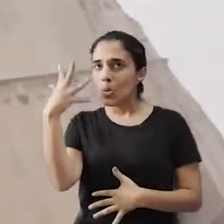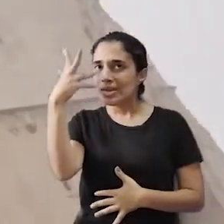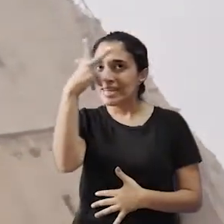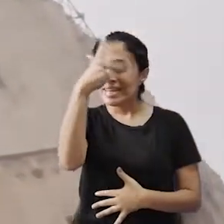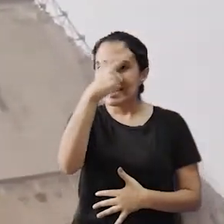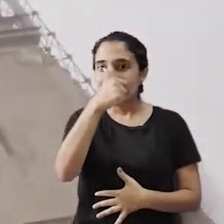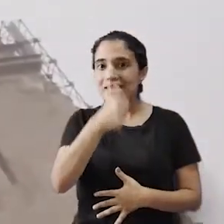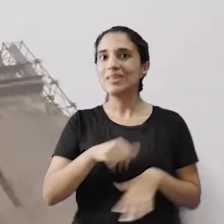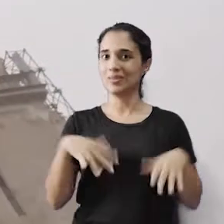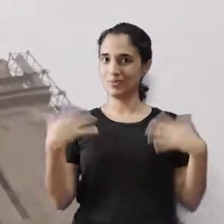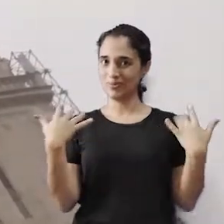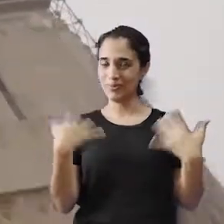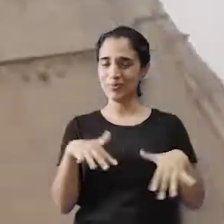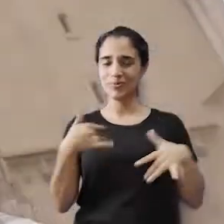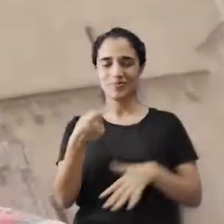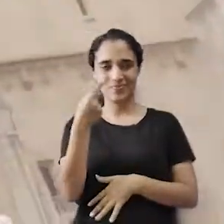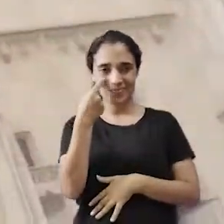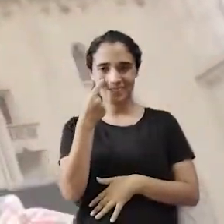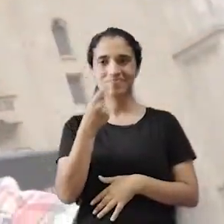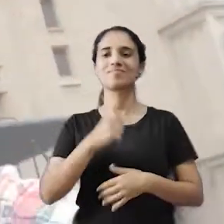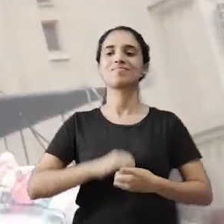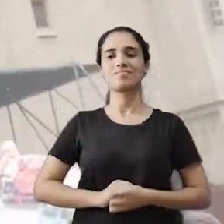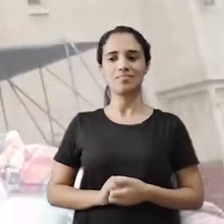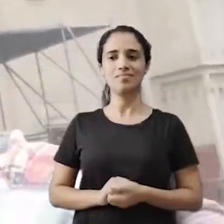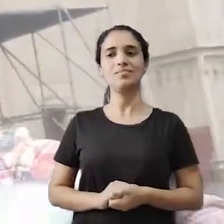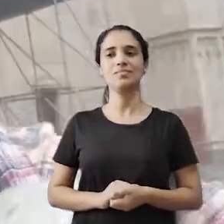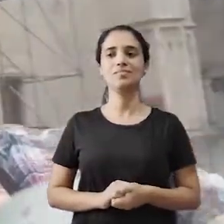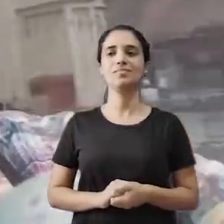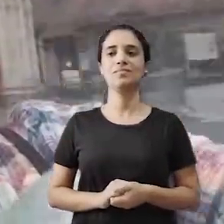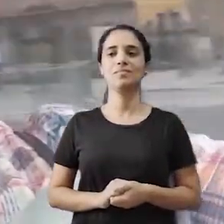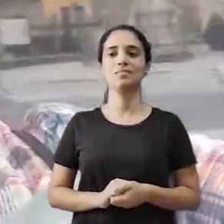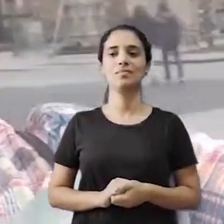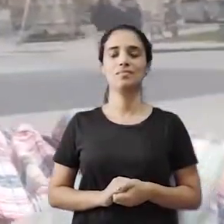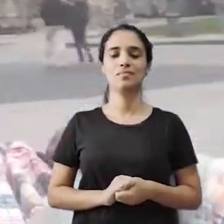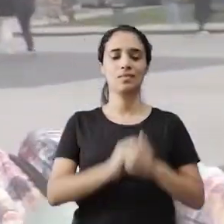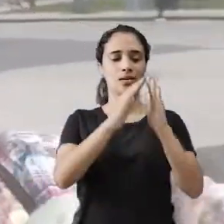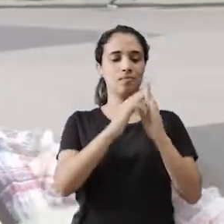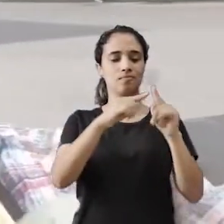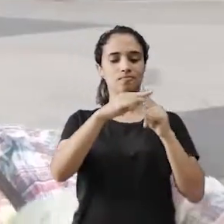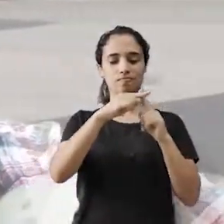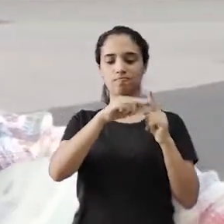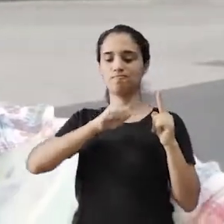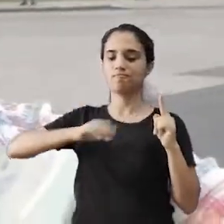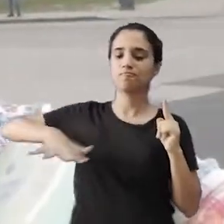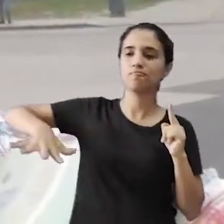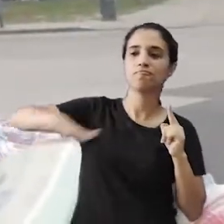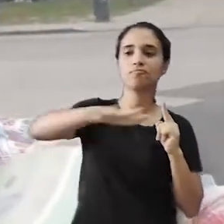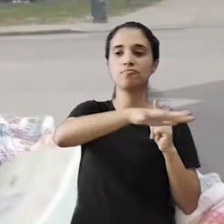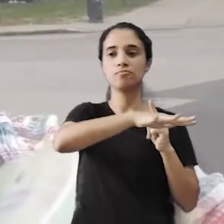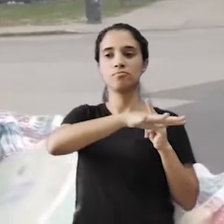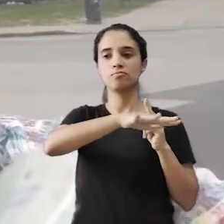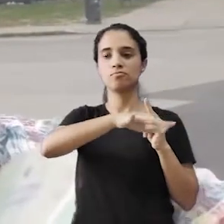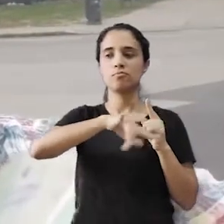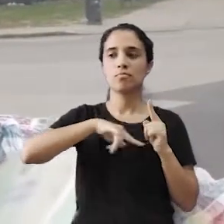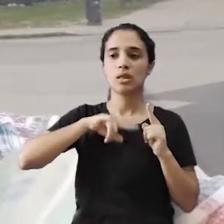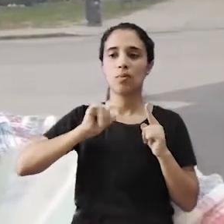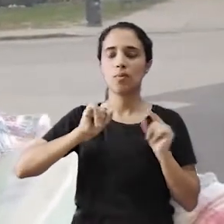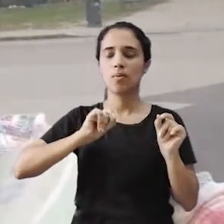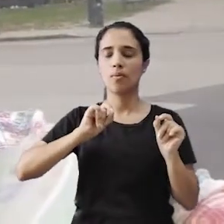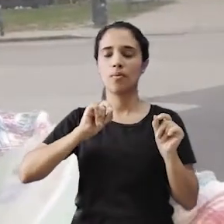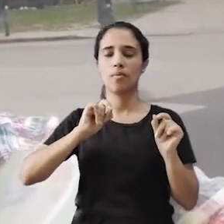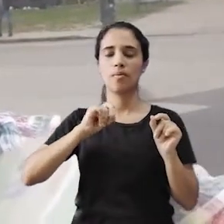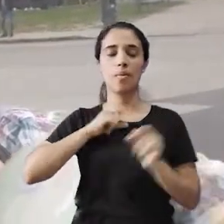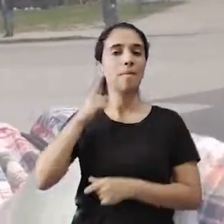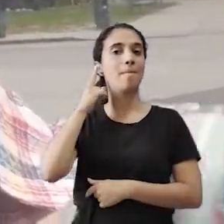muito bonita. Tá vendo? E aqui ao redor da catedral, ali temos... Opa!